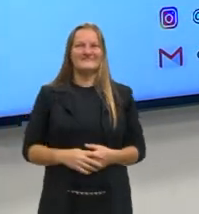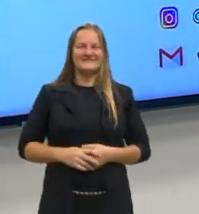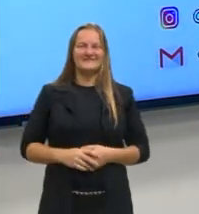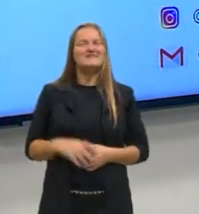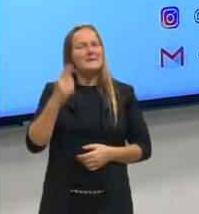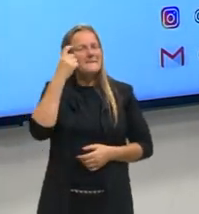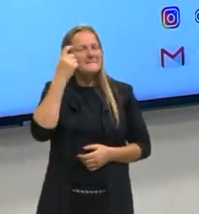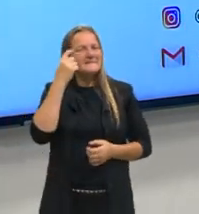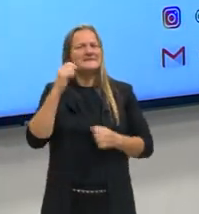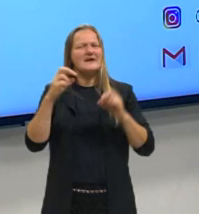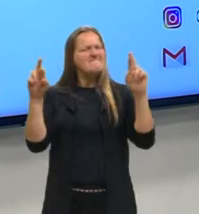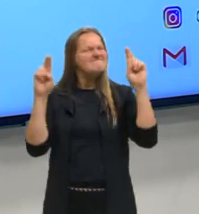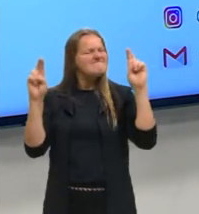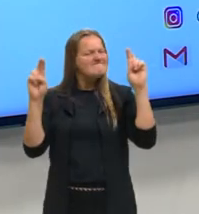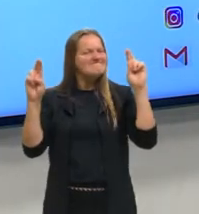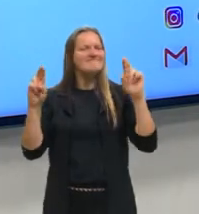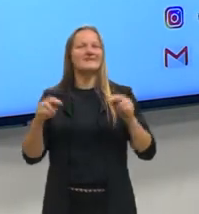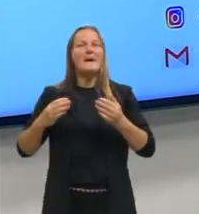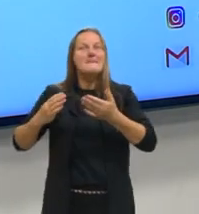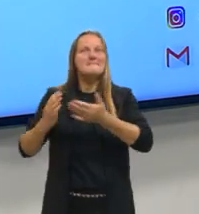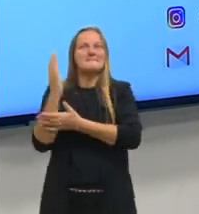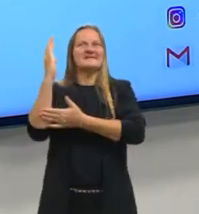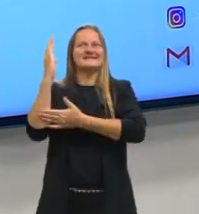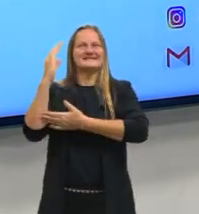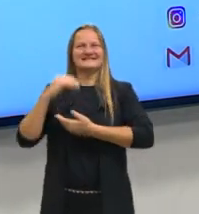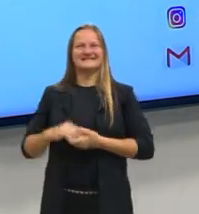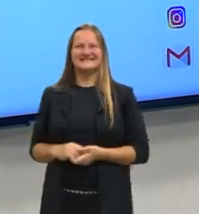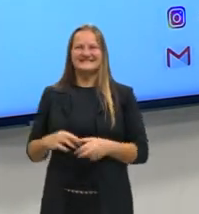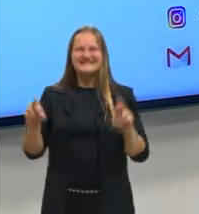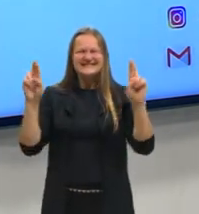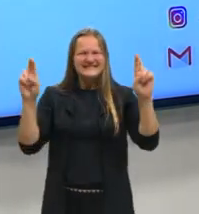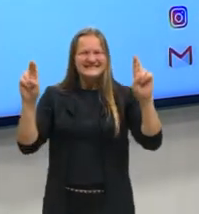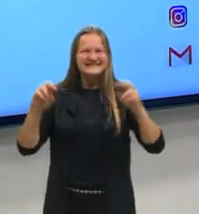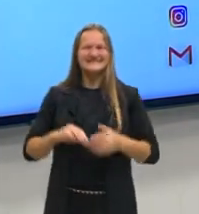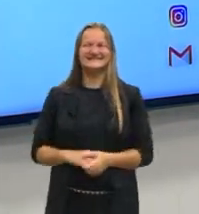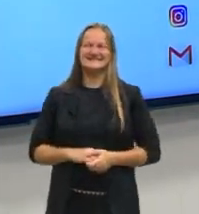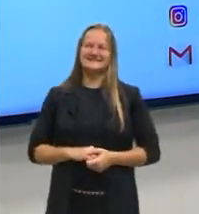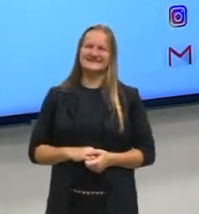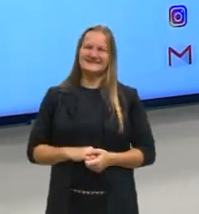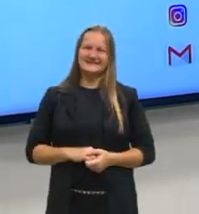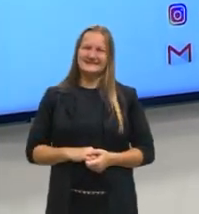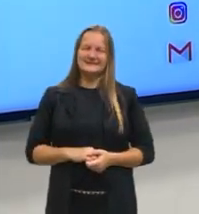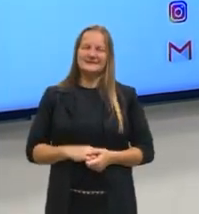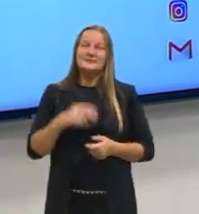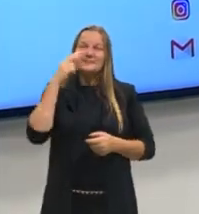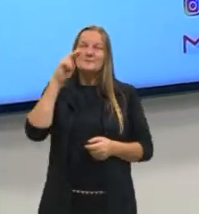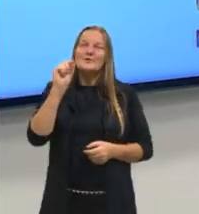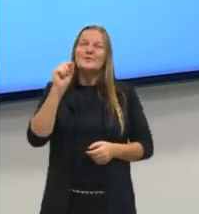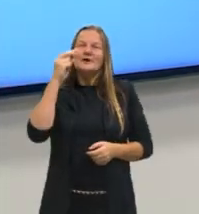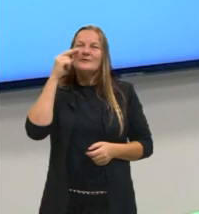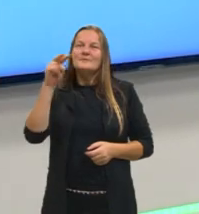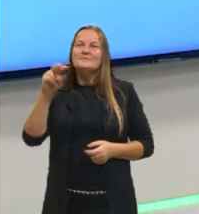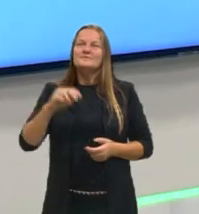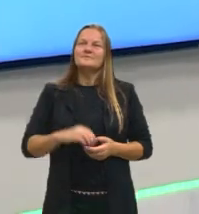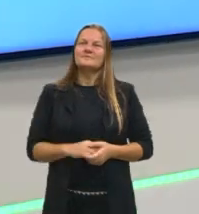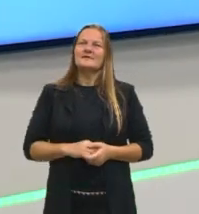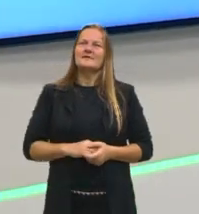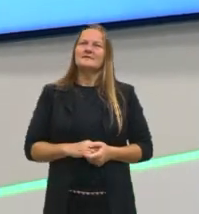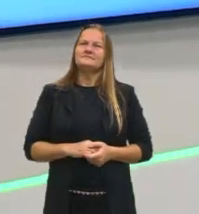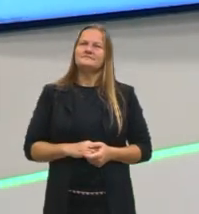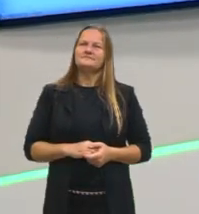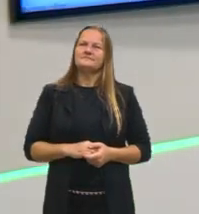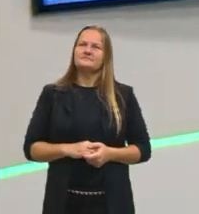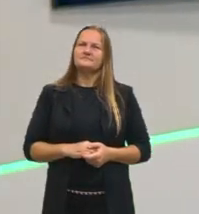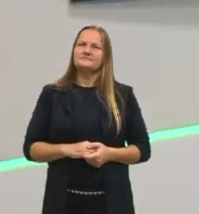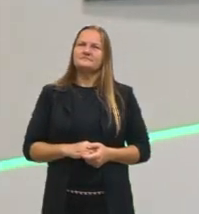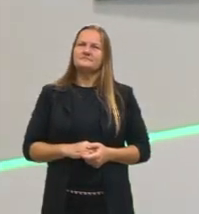a gurizada pensa assim a partir o passado a gurizada aí vamos que vamos então o que que nós vamos ver ó a deixando aqui para vocês né